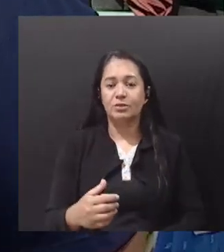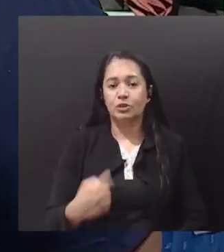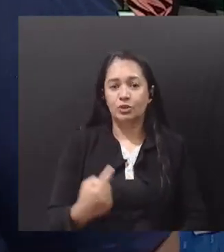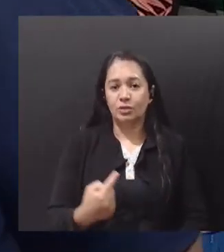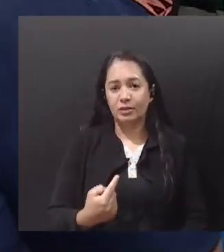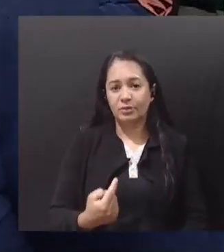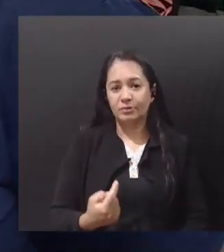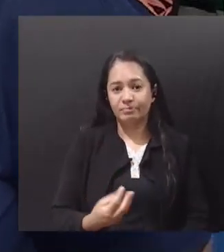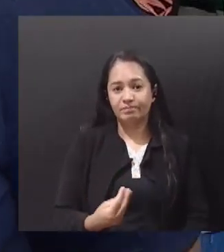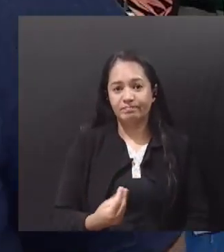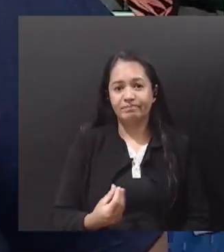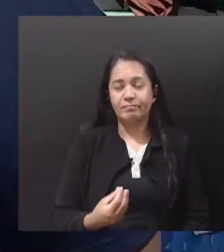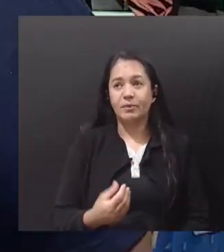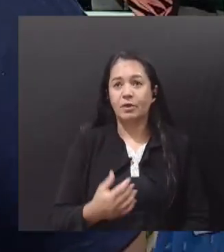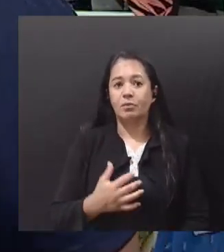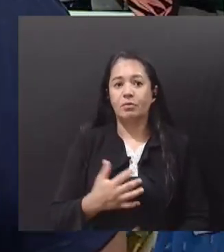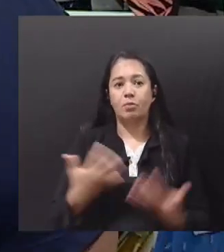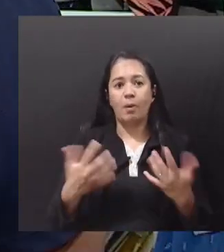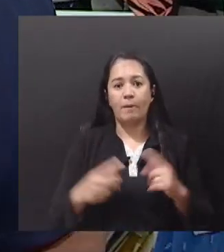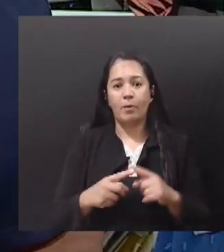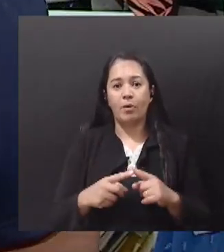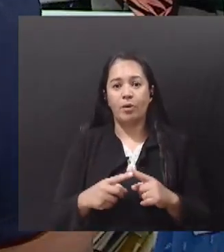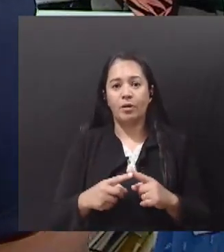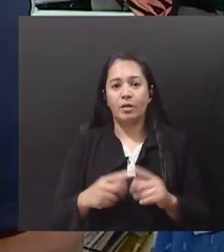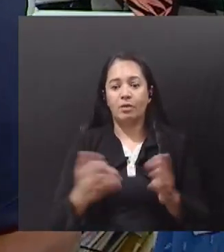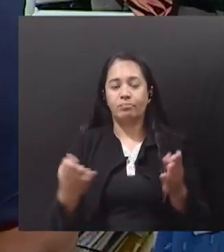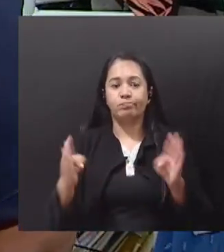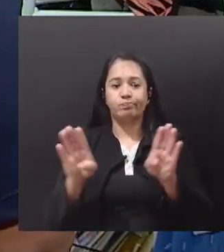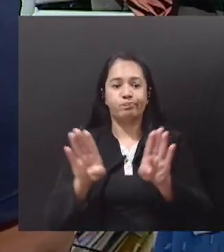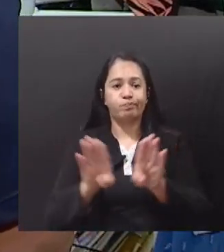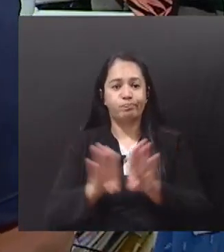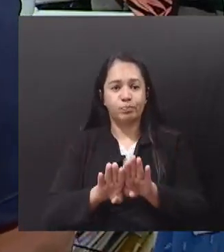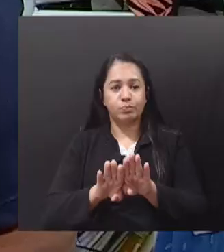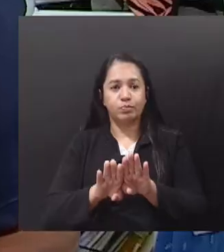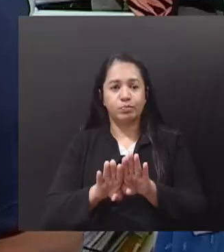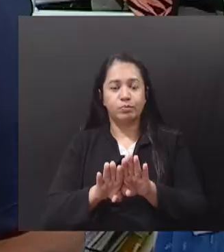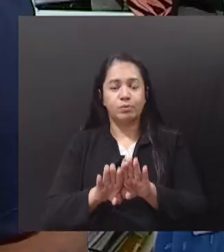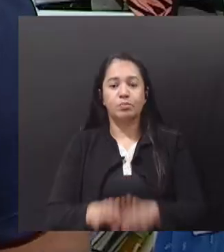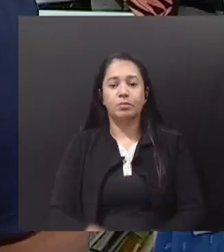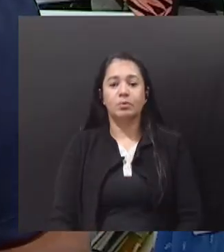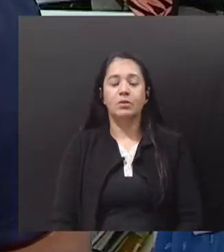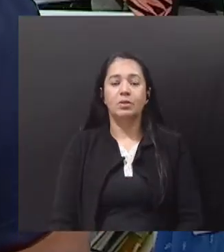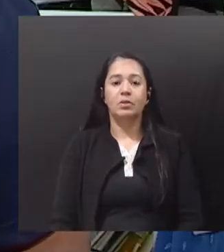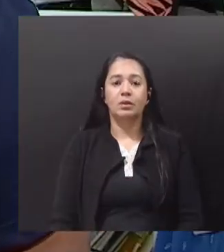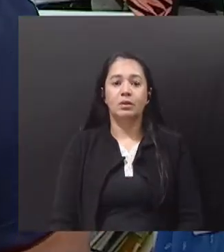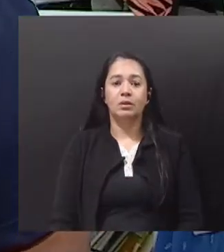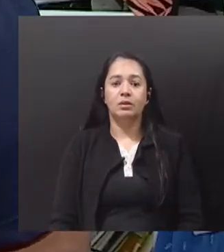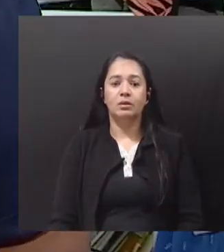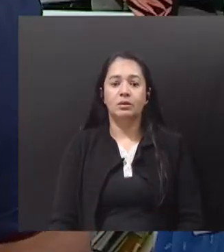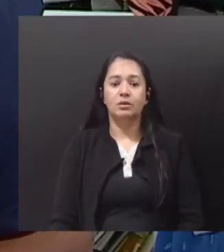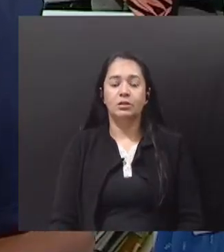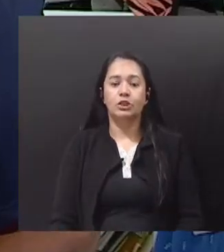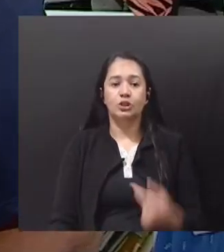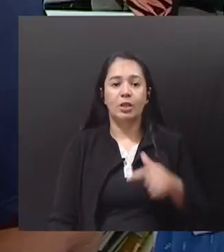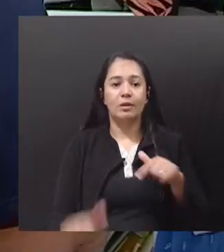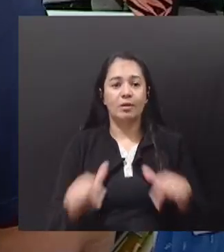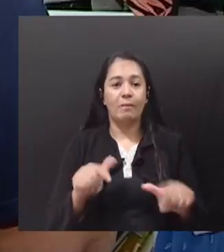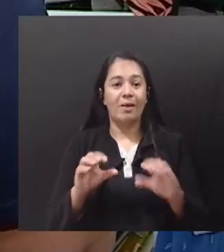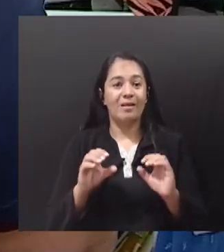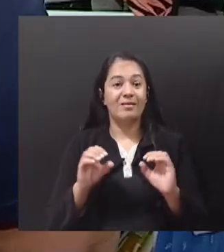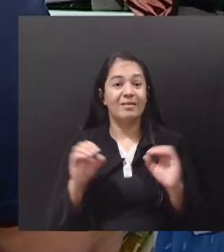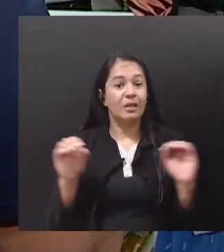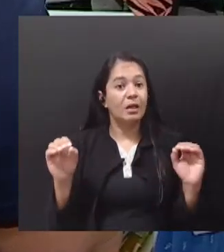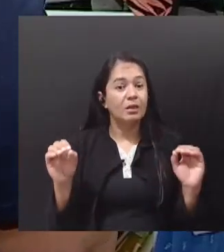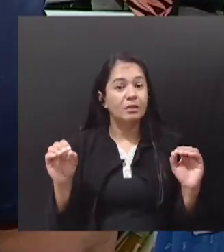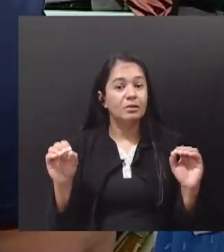Foi impactante, porque fechamos as portas e a gente ficou sem trabalho. Só